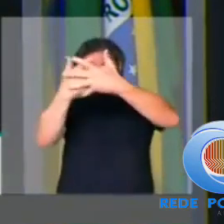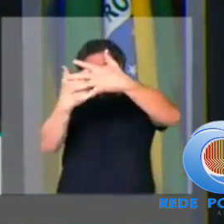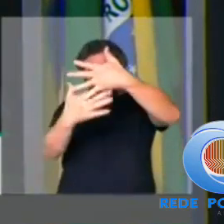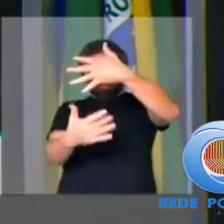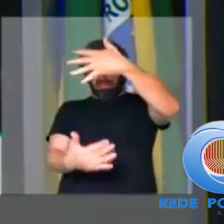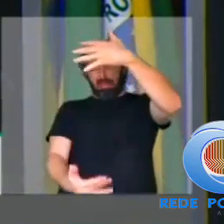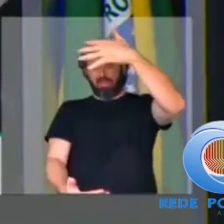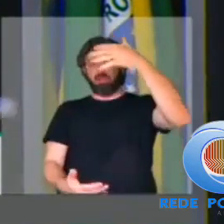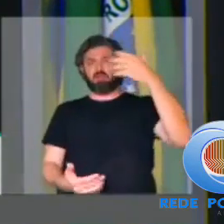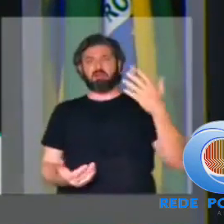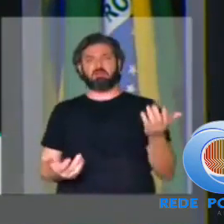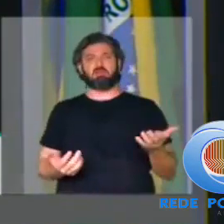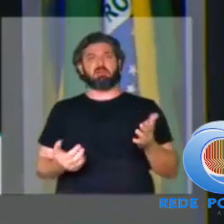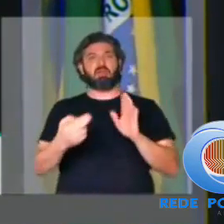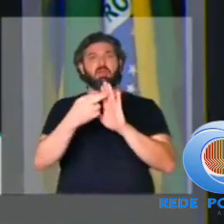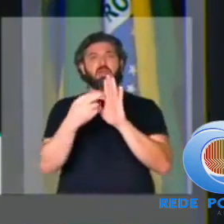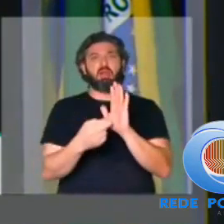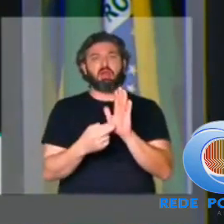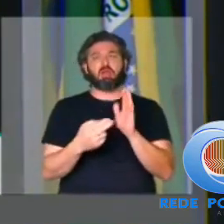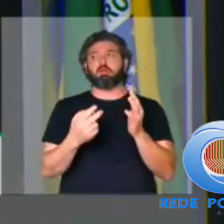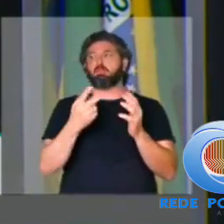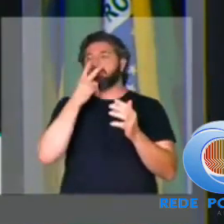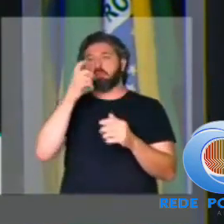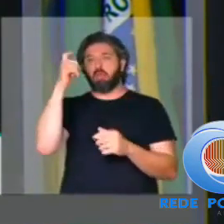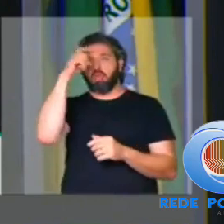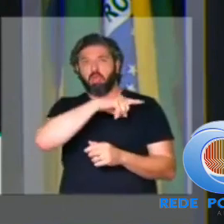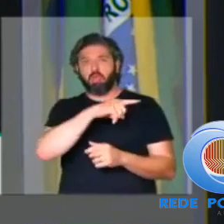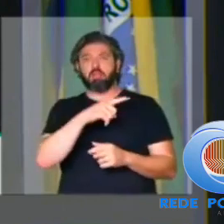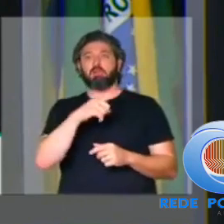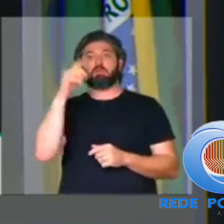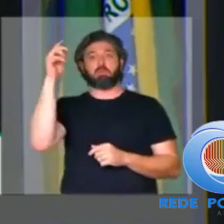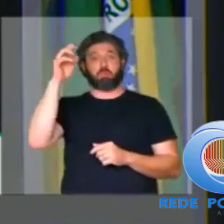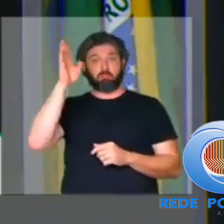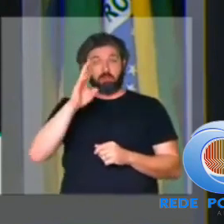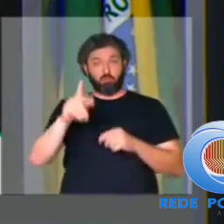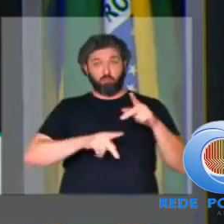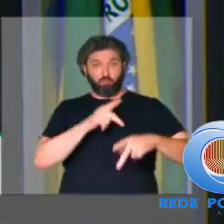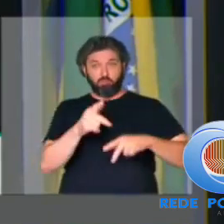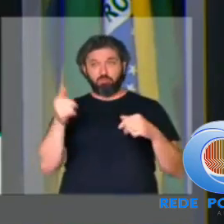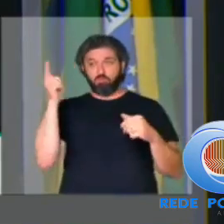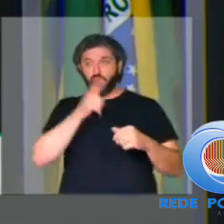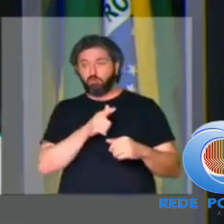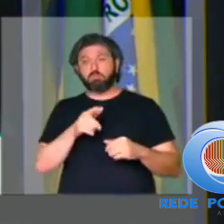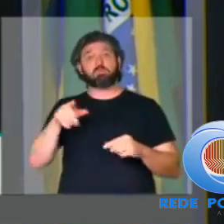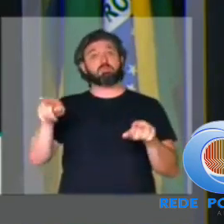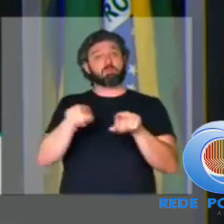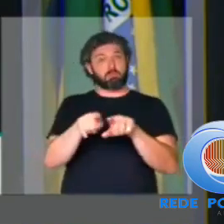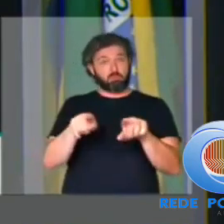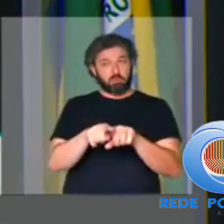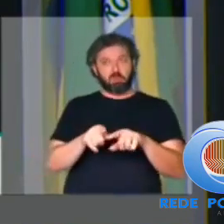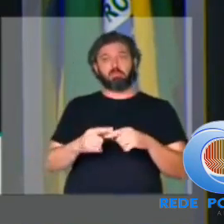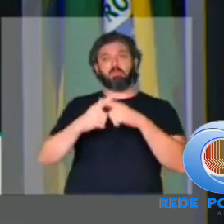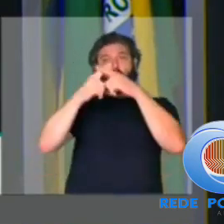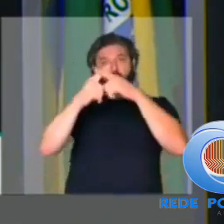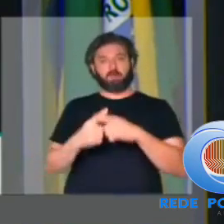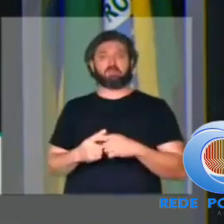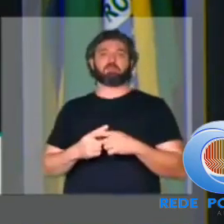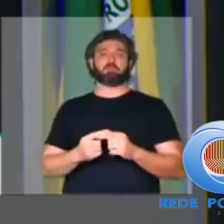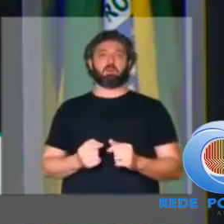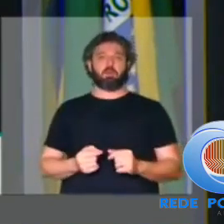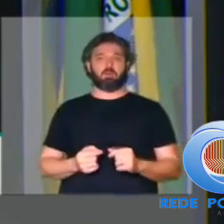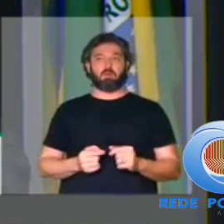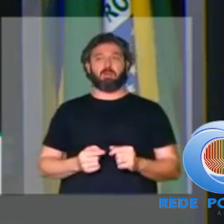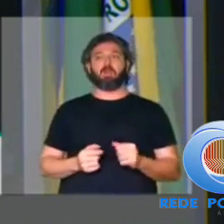mais. As regulamentações que dificultam o brasileiro de poder, inclusive, competir